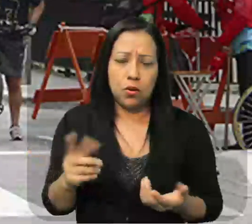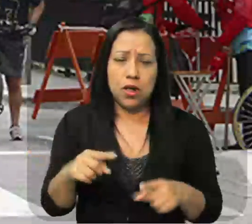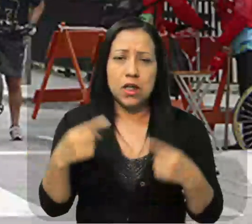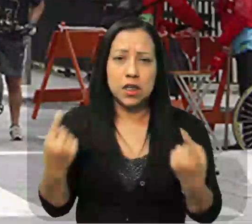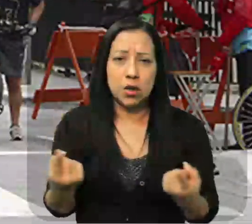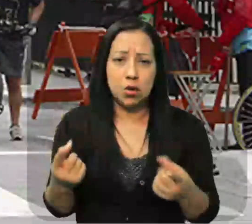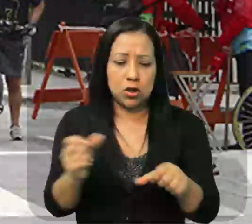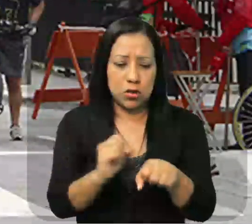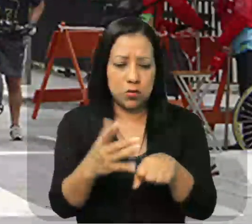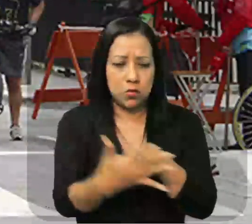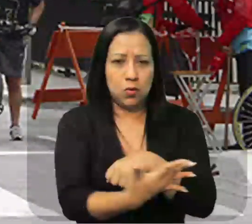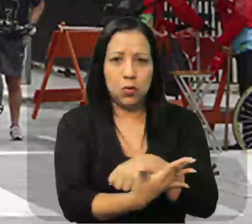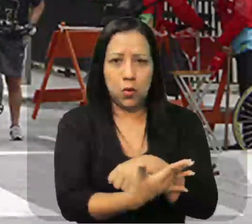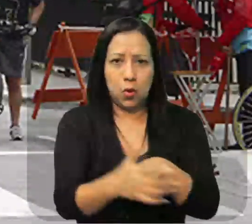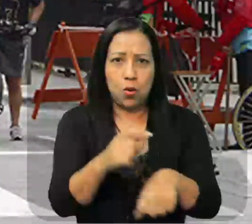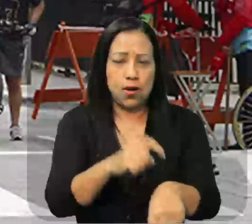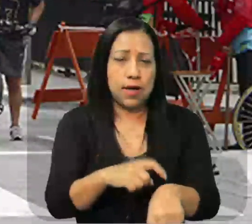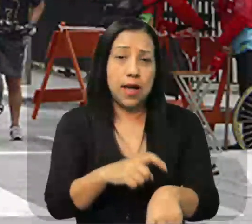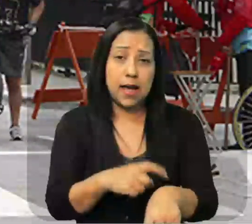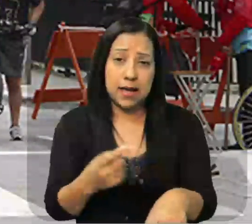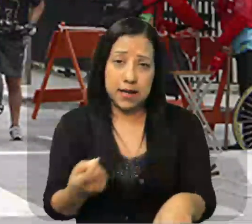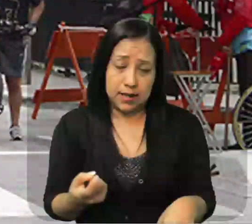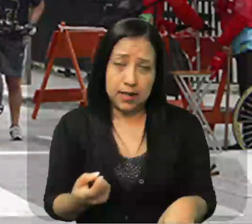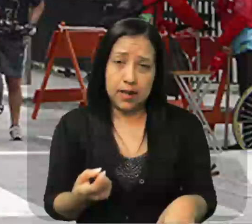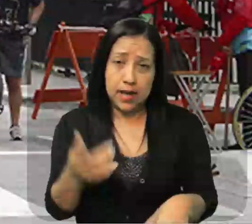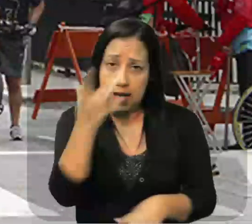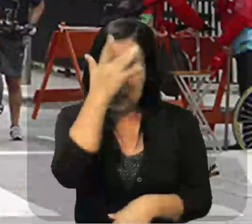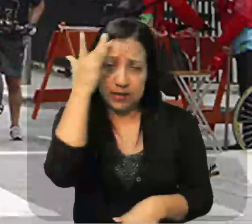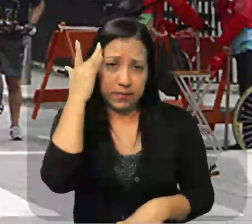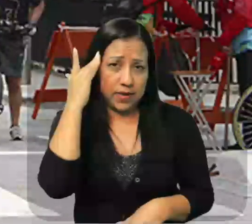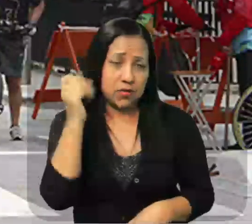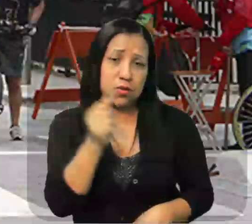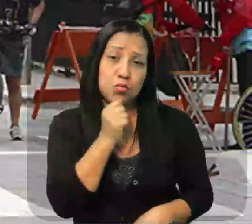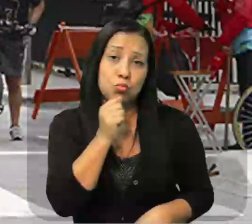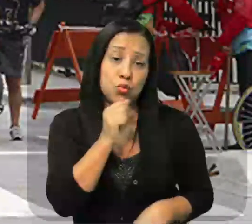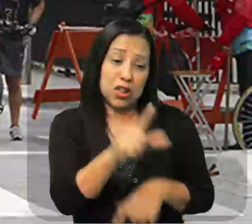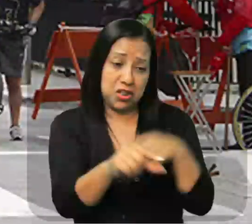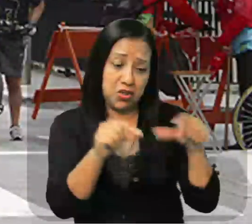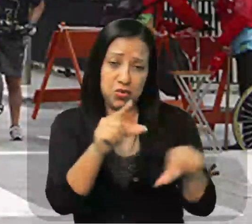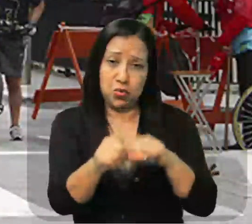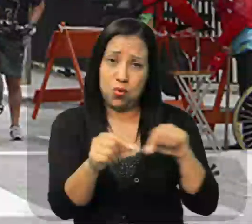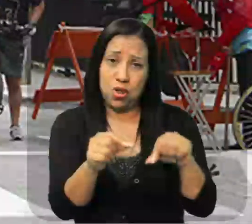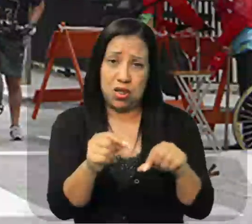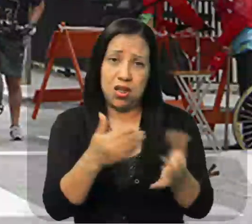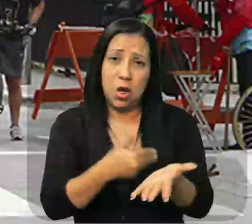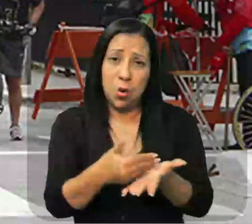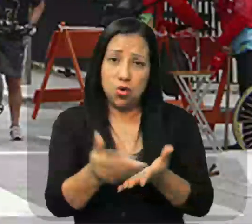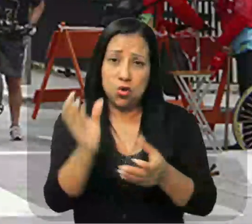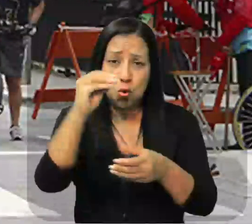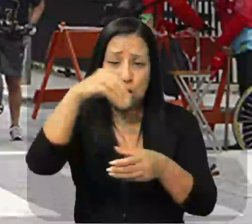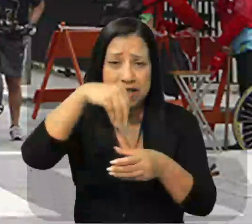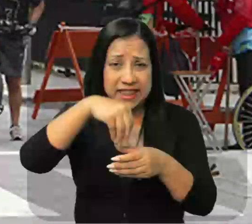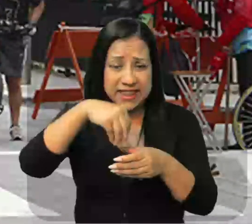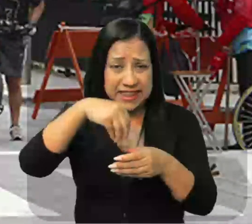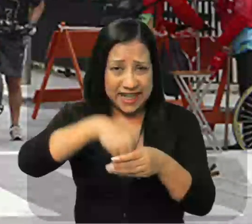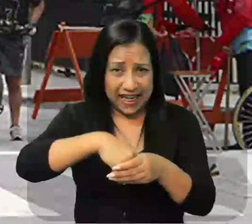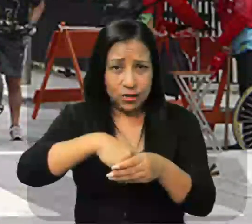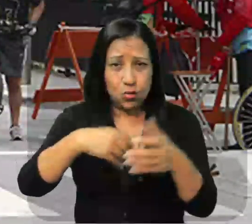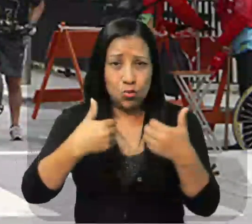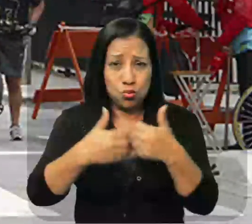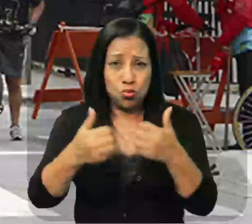outra, nesse tempo de pandemia, as pessoas não têm alternativa. Continuam dentro dos